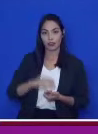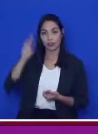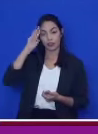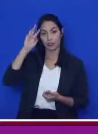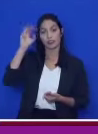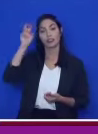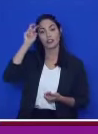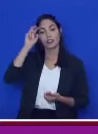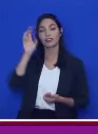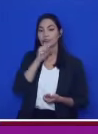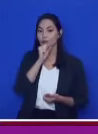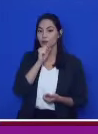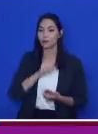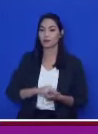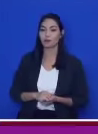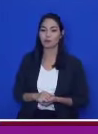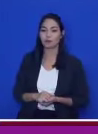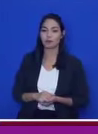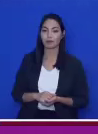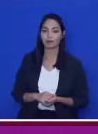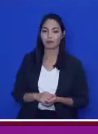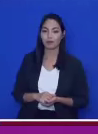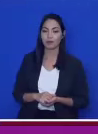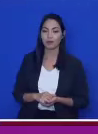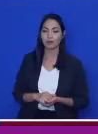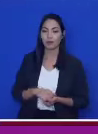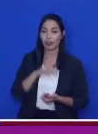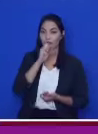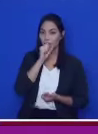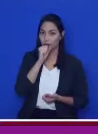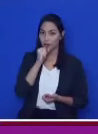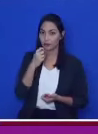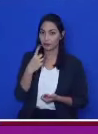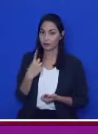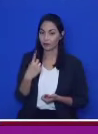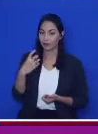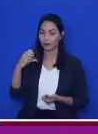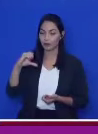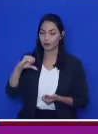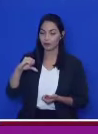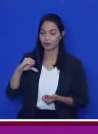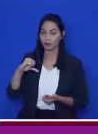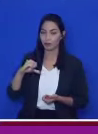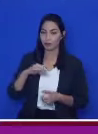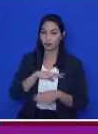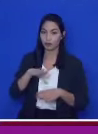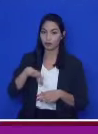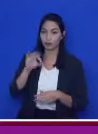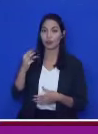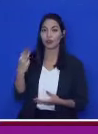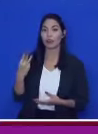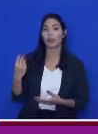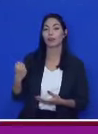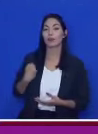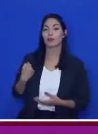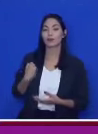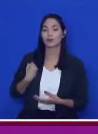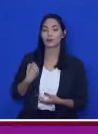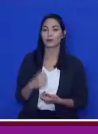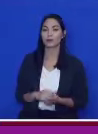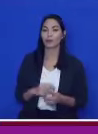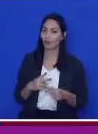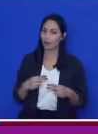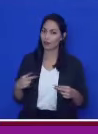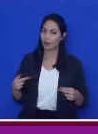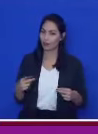Bola laranja número 19. Laranja 19. Foram sorteados três números. Você ainda